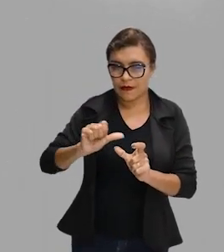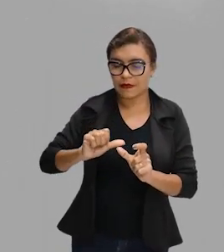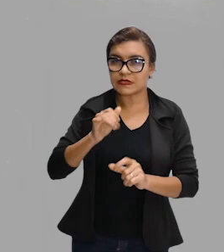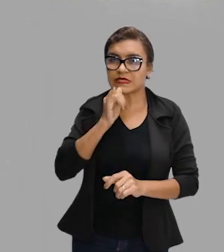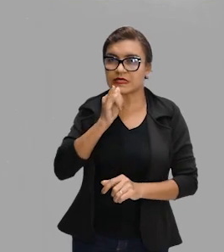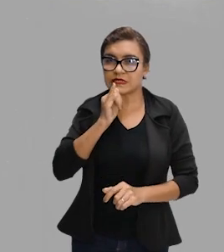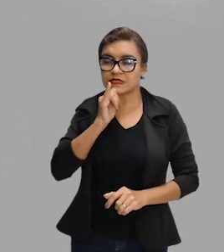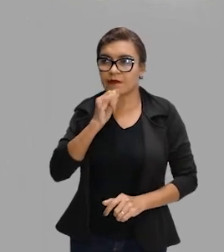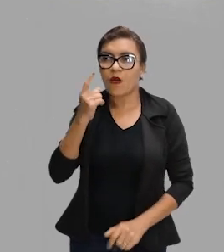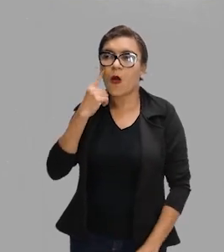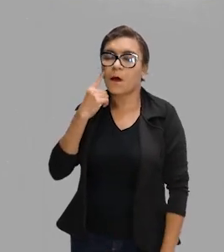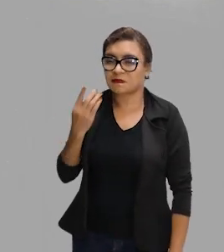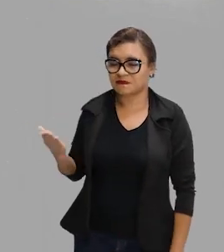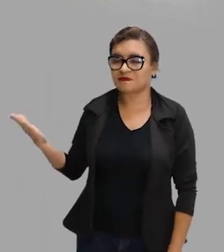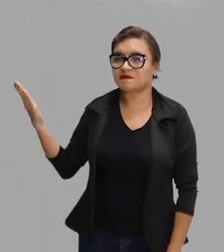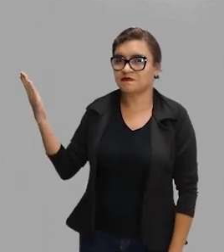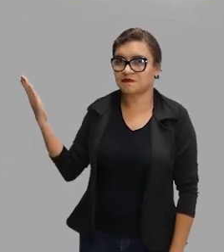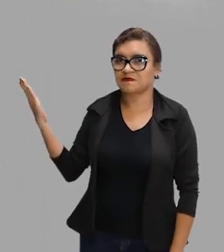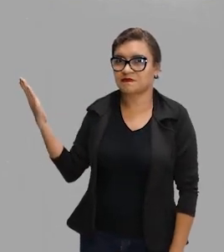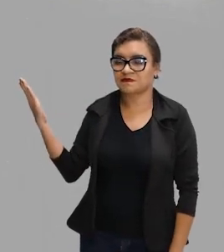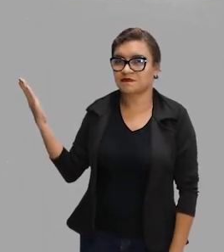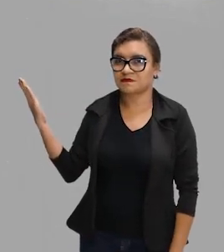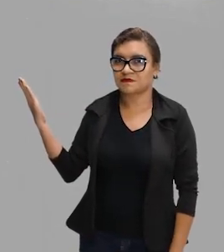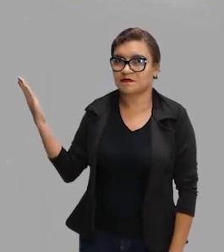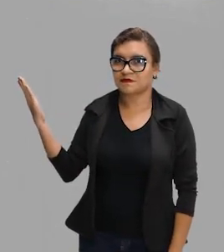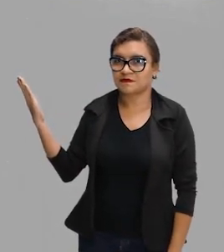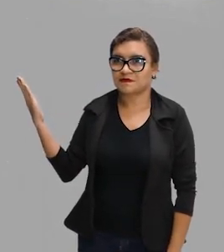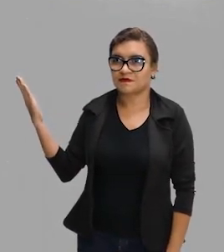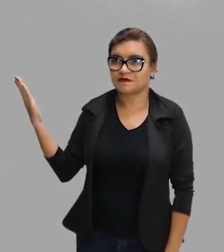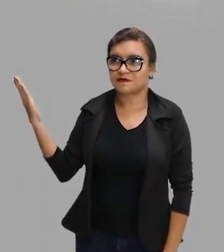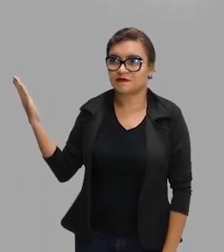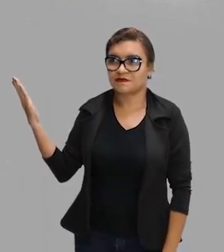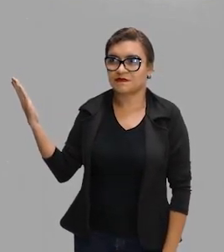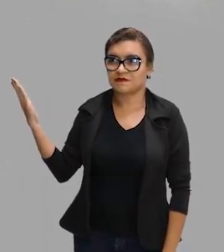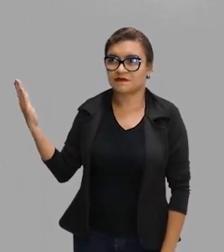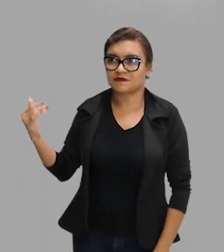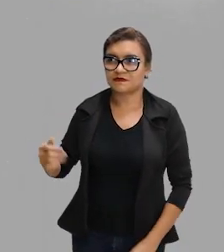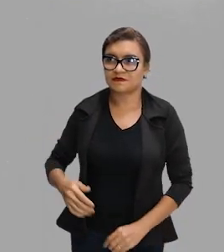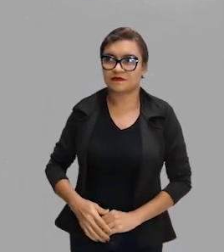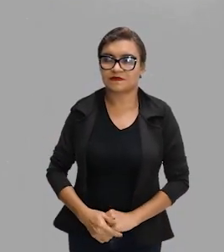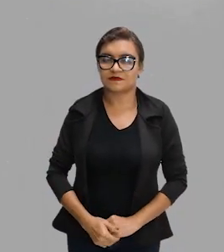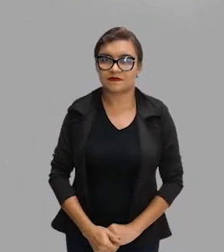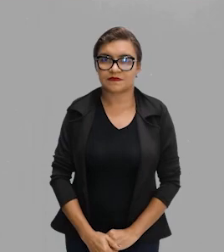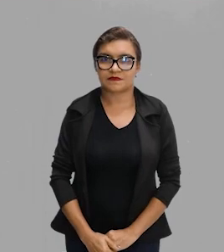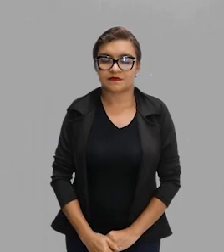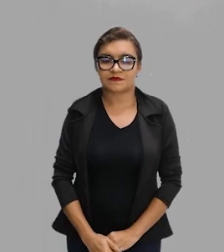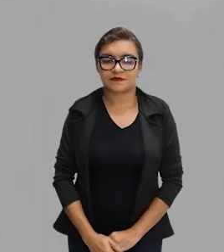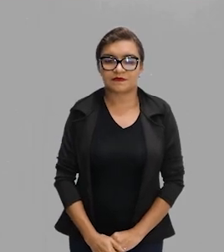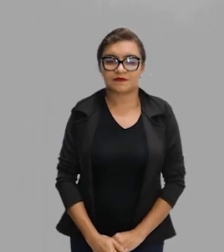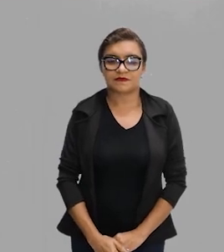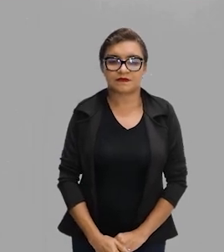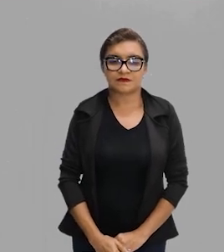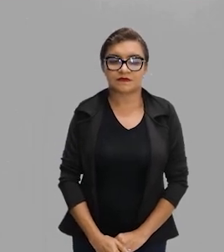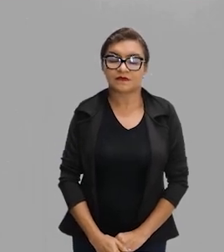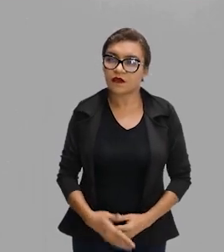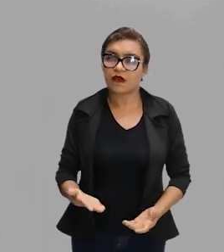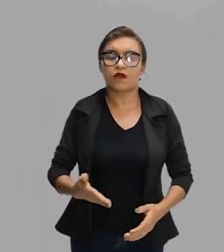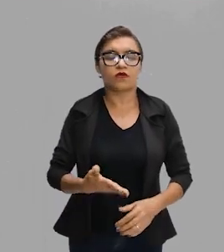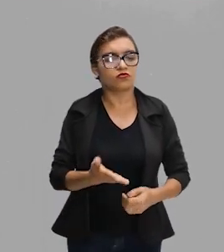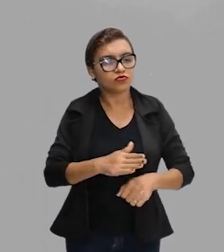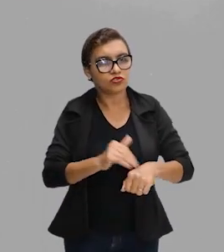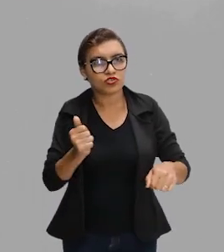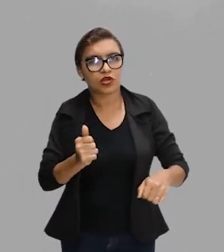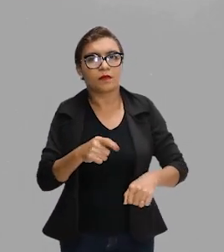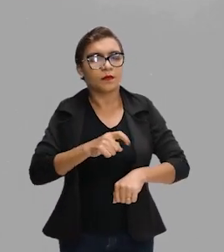a la una. Te llamo quando salga de trabalhar. Te chamo quando terminar de trabalhar, quando sair